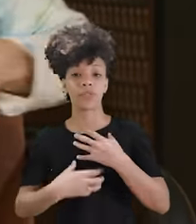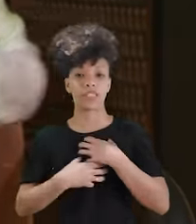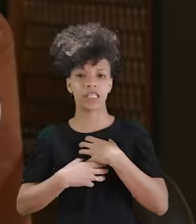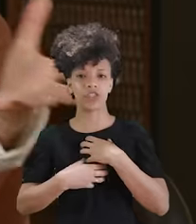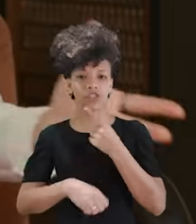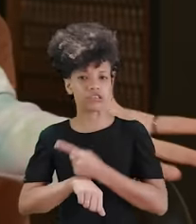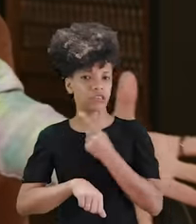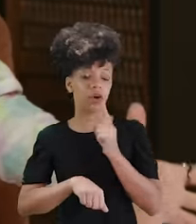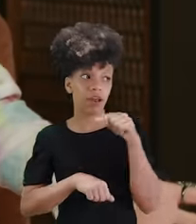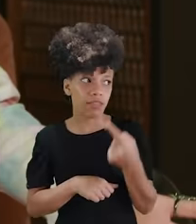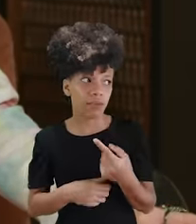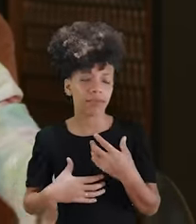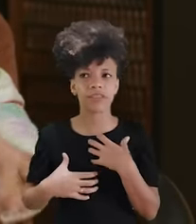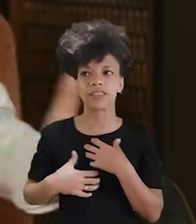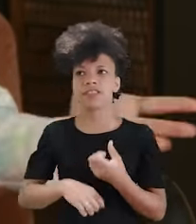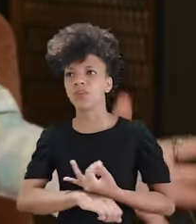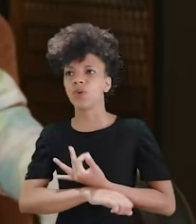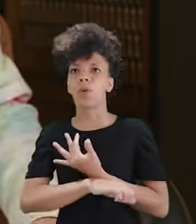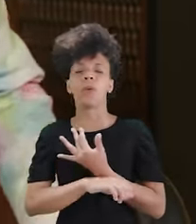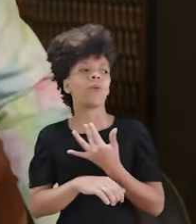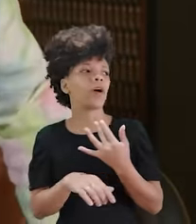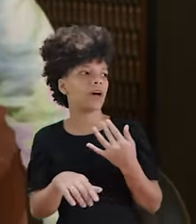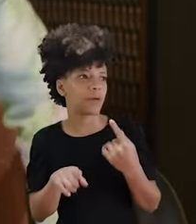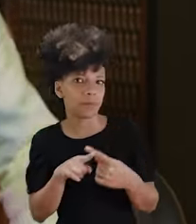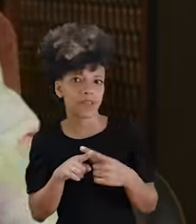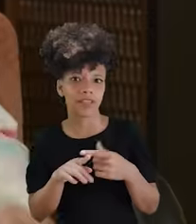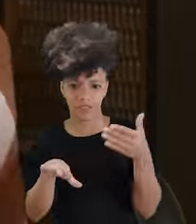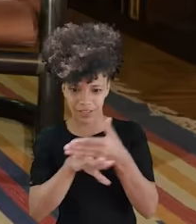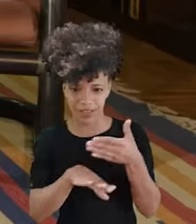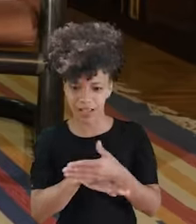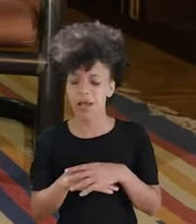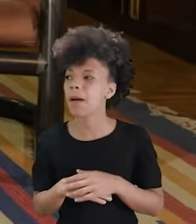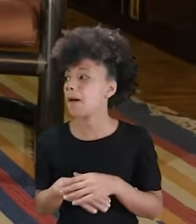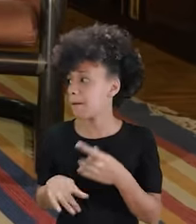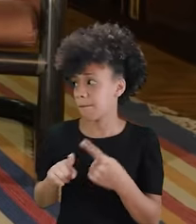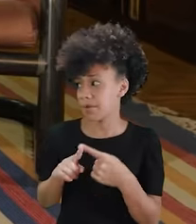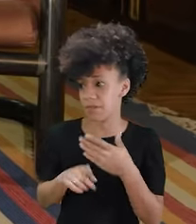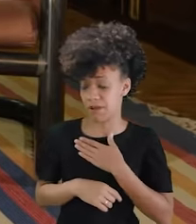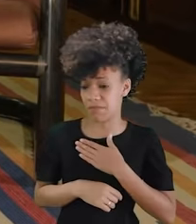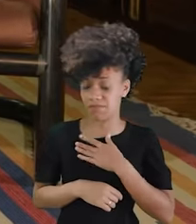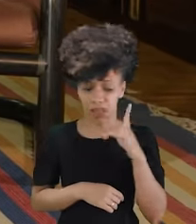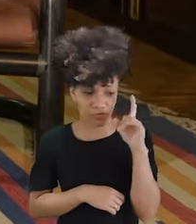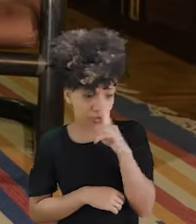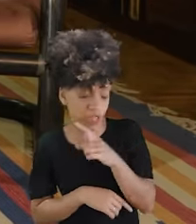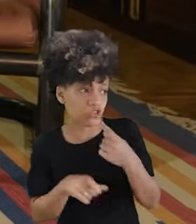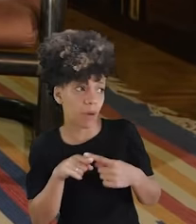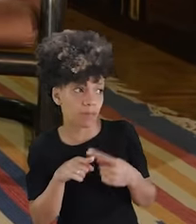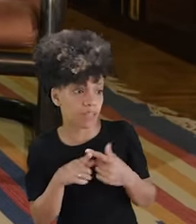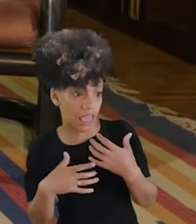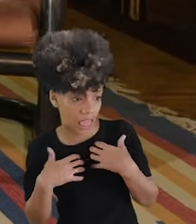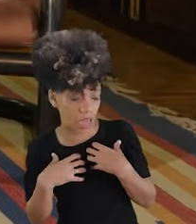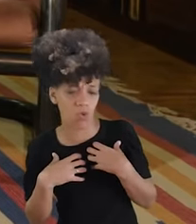na hora o público e aí vem a emoção né que a gente realmente entra na vaibperereca Então para mim eu tinha muita dificuldade